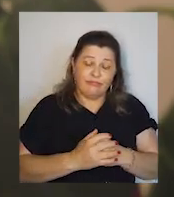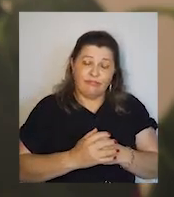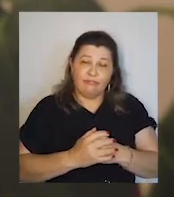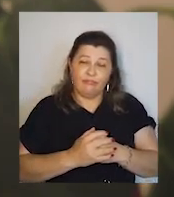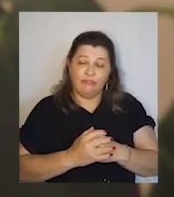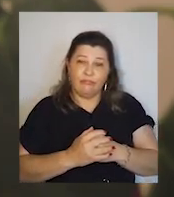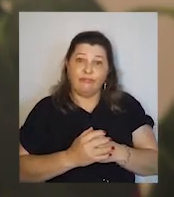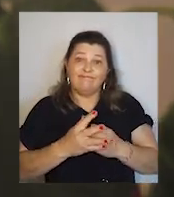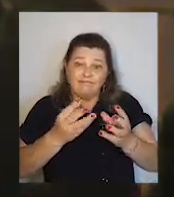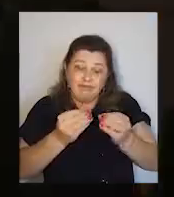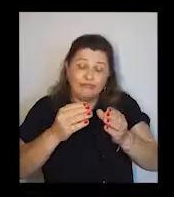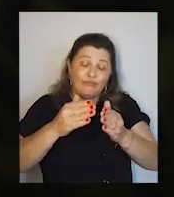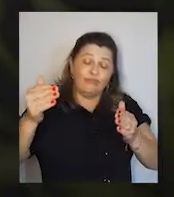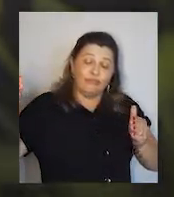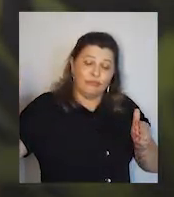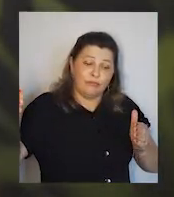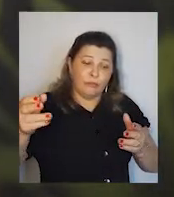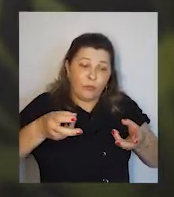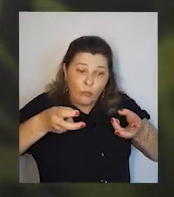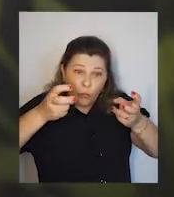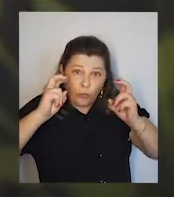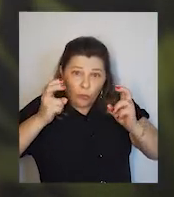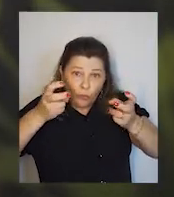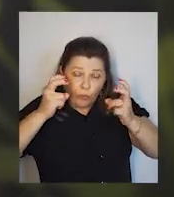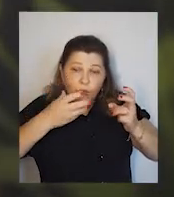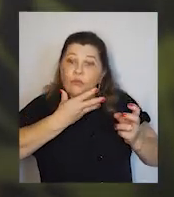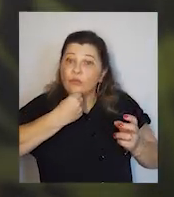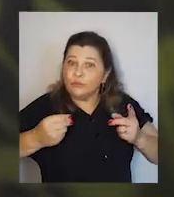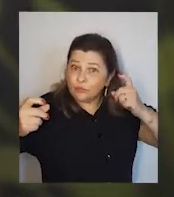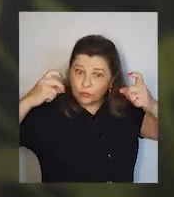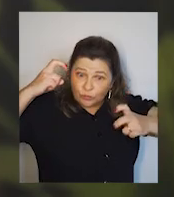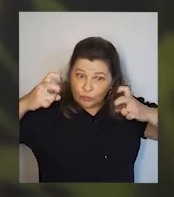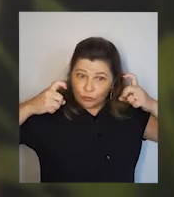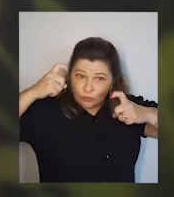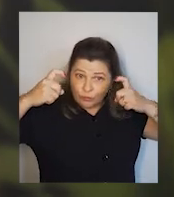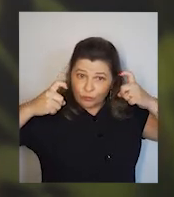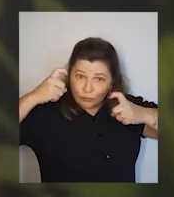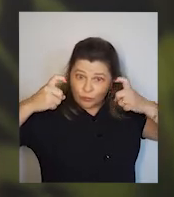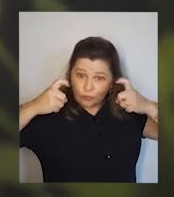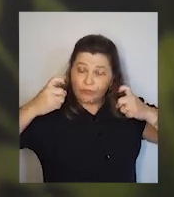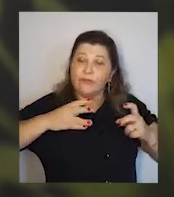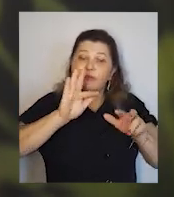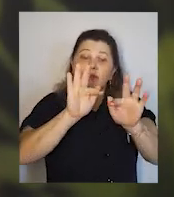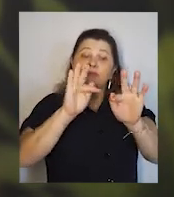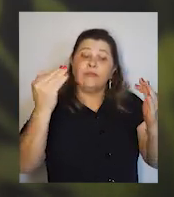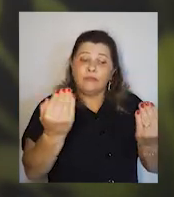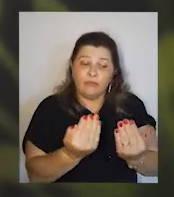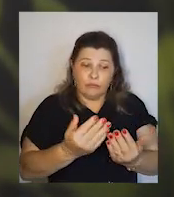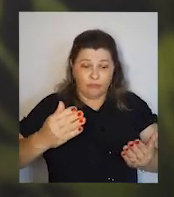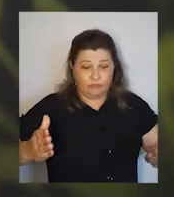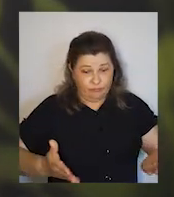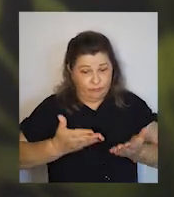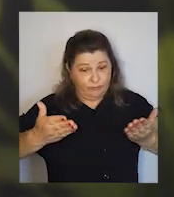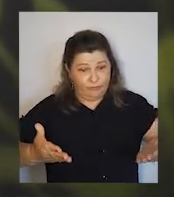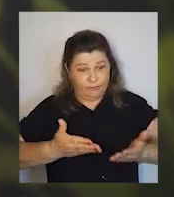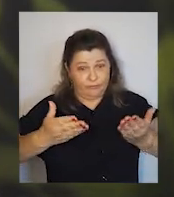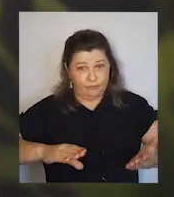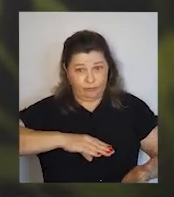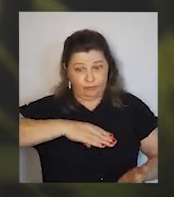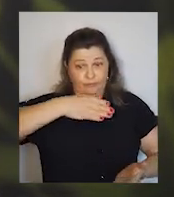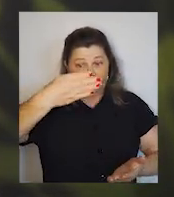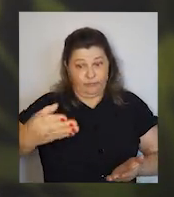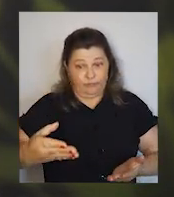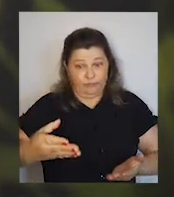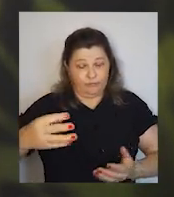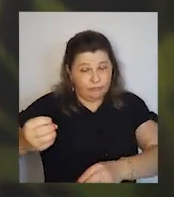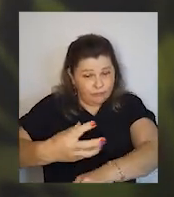suicidar era muito maior. O que eu percebo são homens mais preocupados, sim, com a família, mais encorajados em dar um